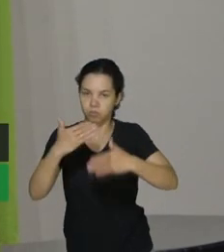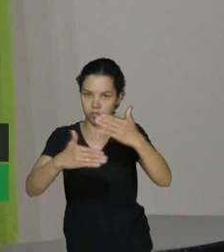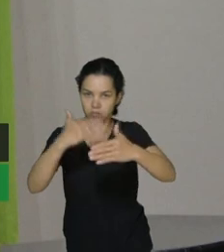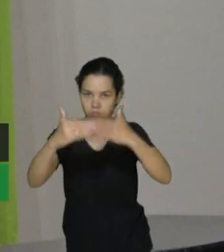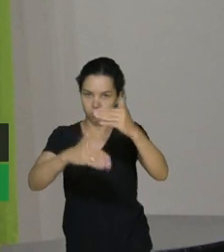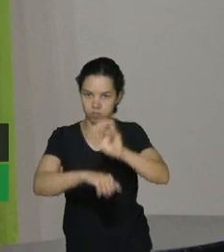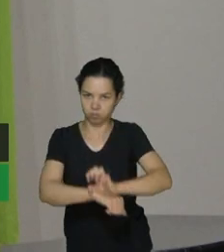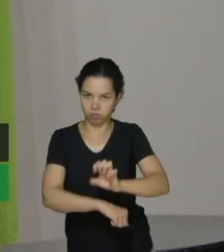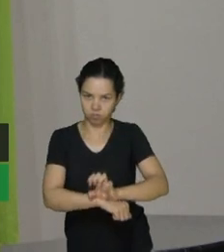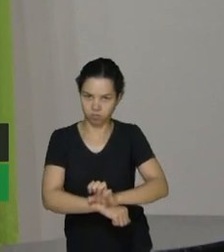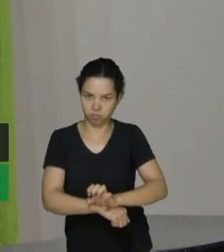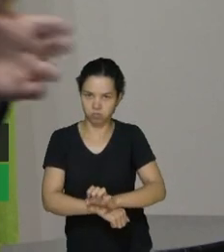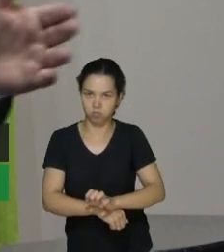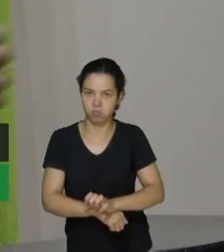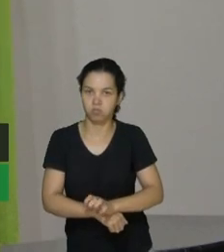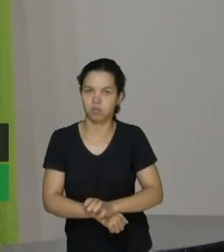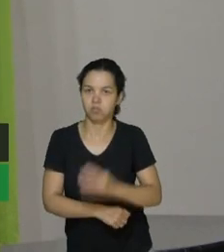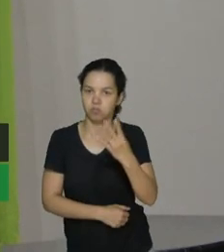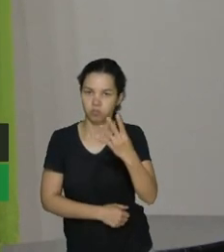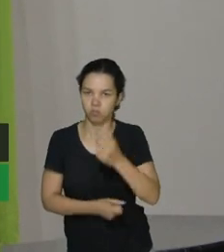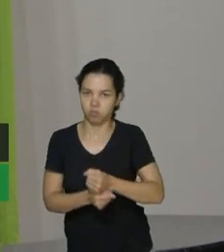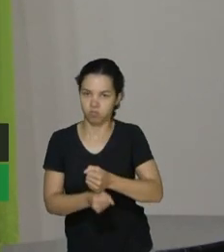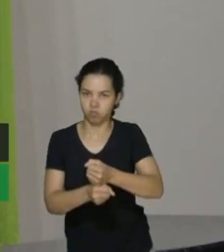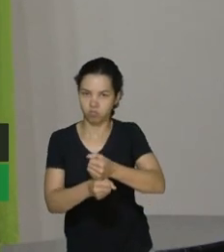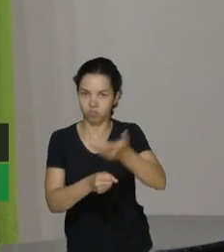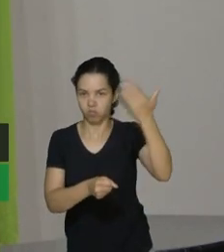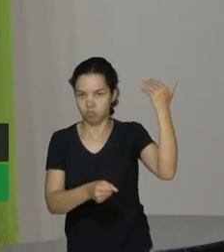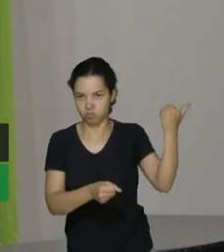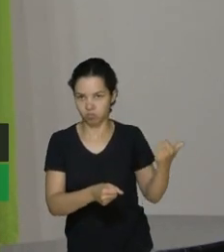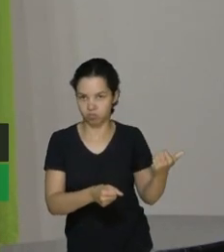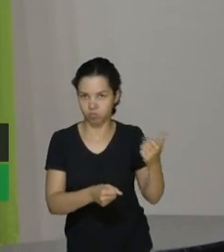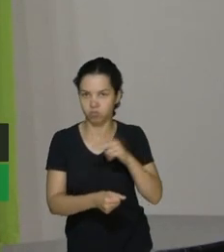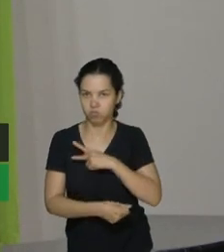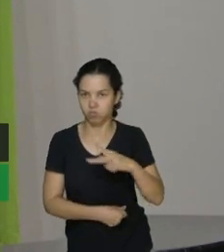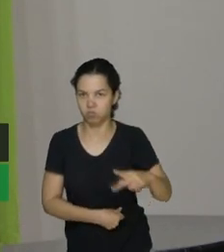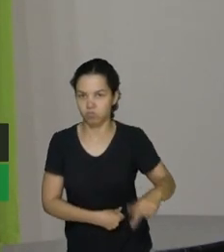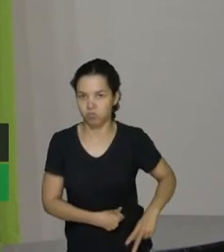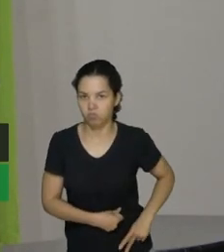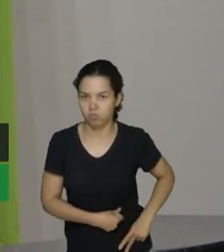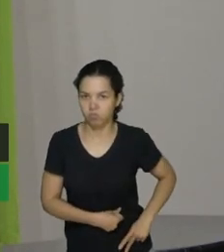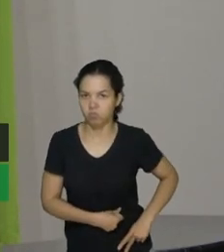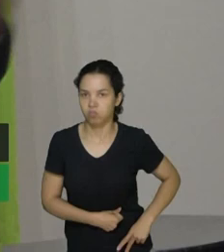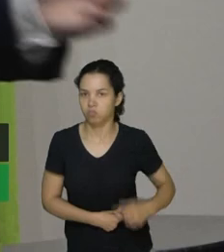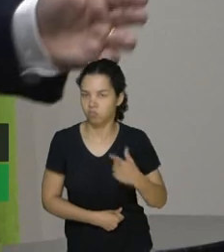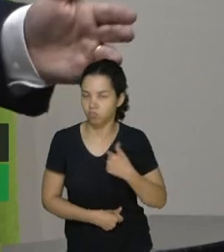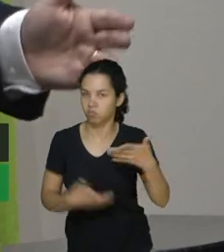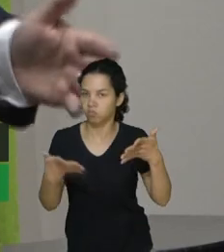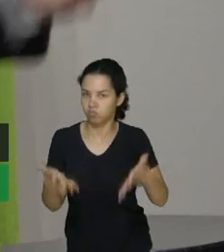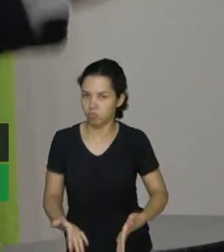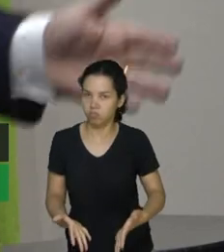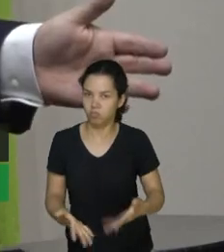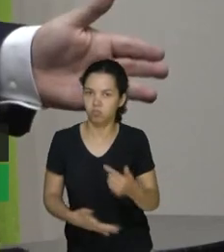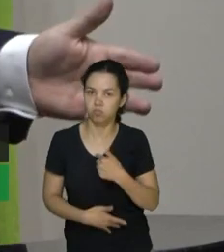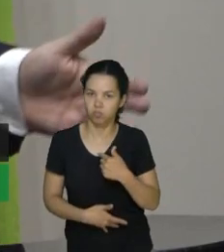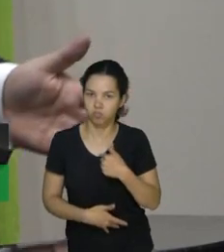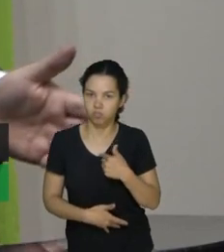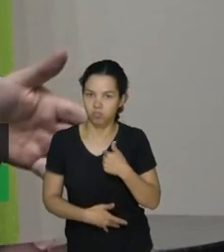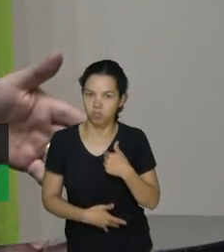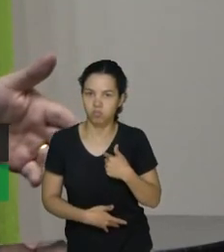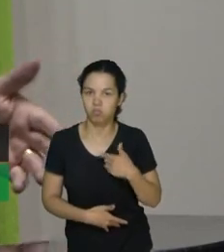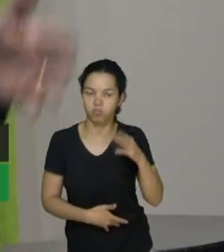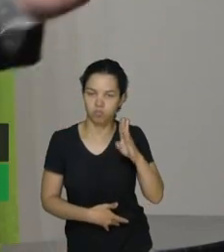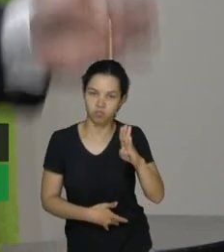do nosso Estado. Há 4 anos atrás, presidente Sopelsa, cheguei aqui, eu, egresso de